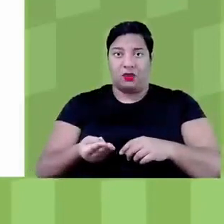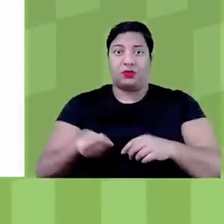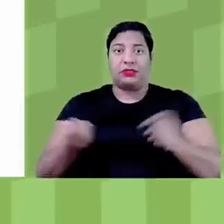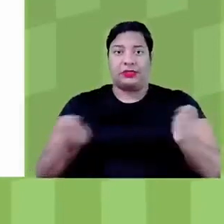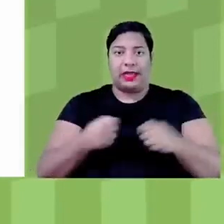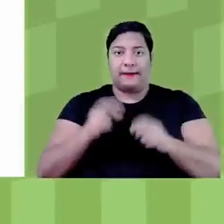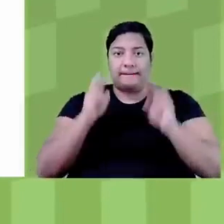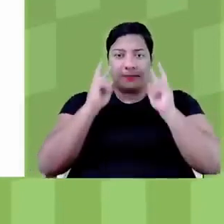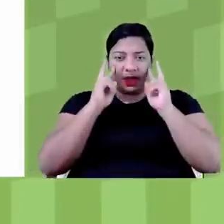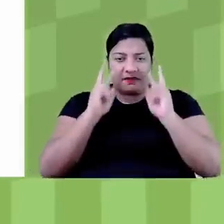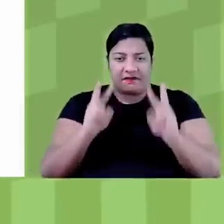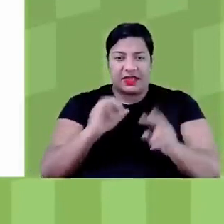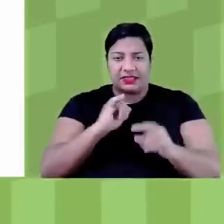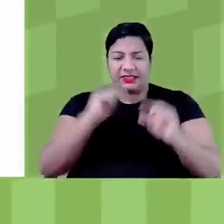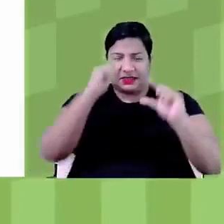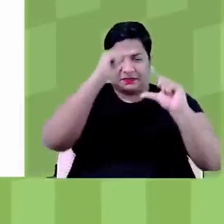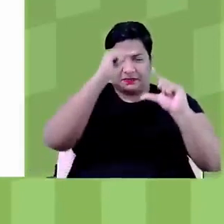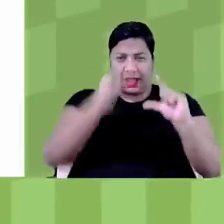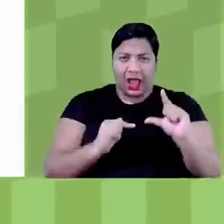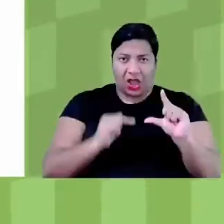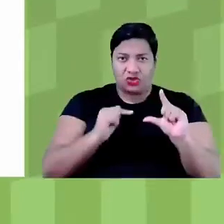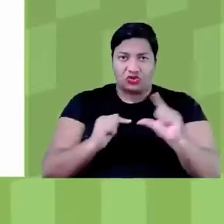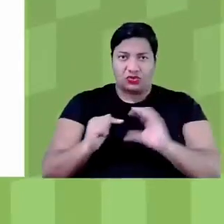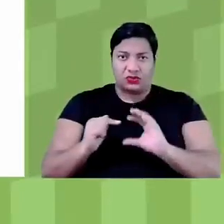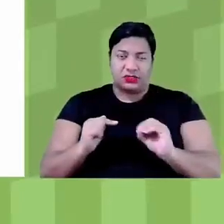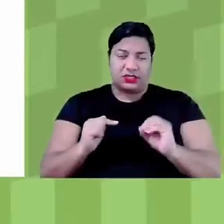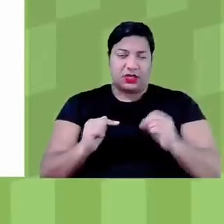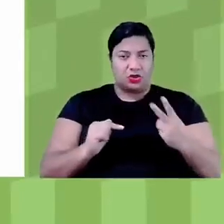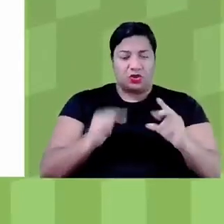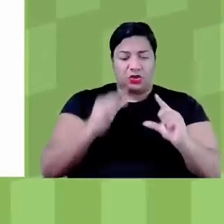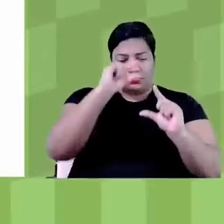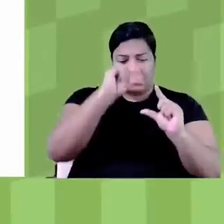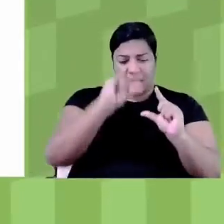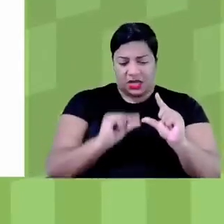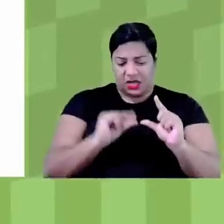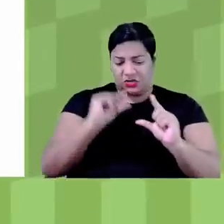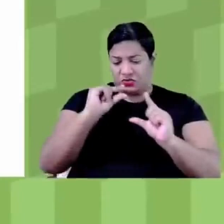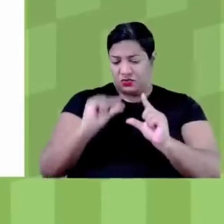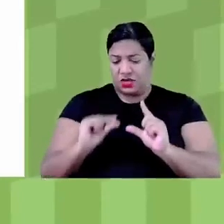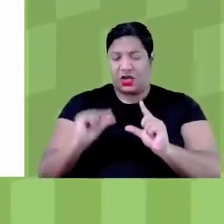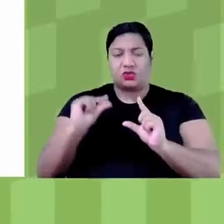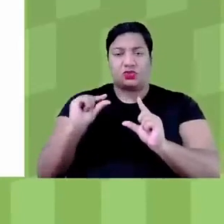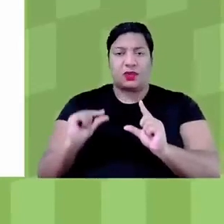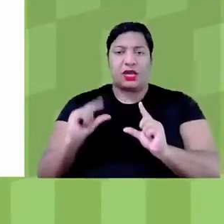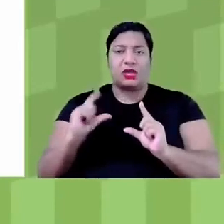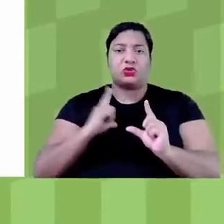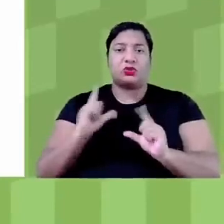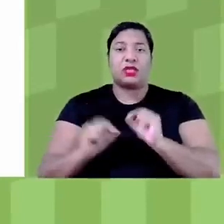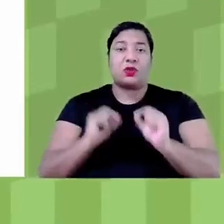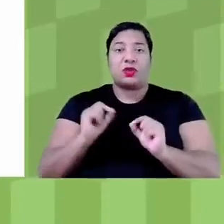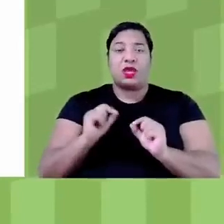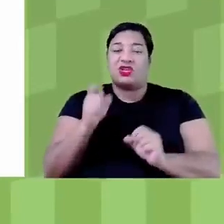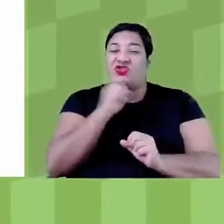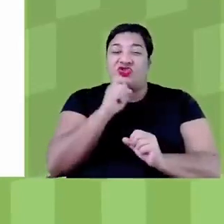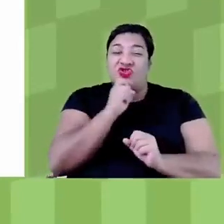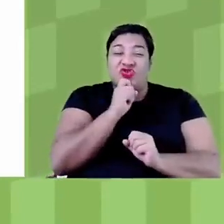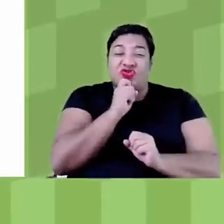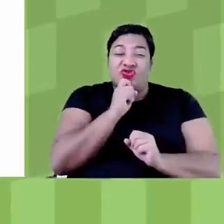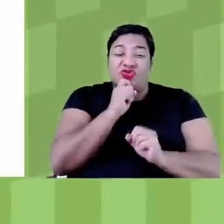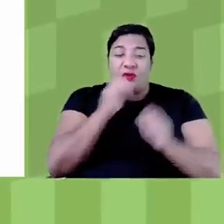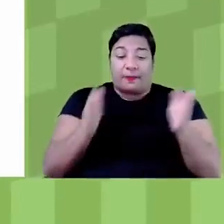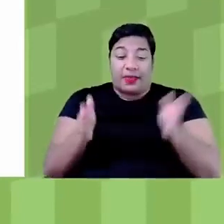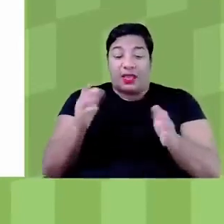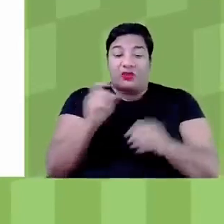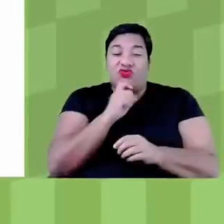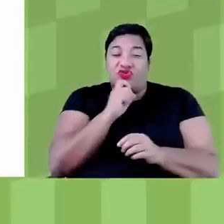tem pouco dióxido de carbono na atmosfera, a gente tem eras glaciais, ou seja, é muito